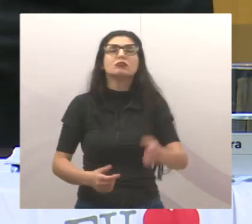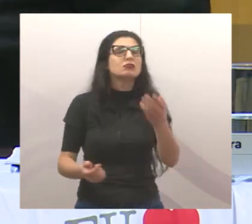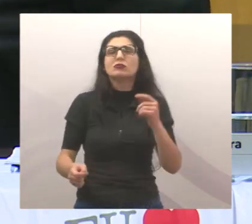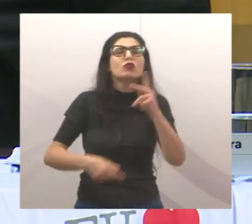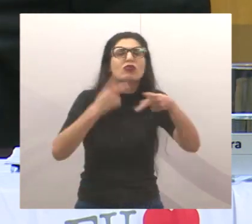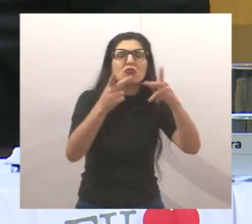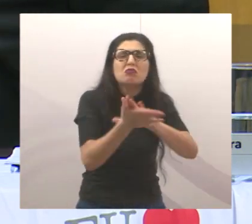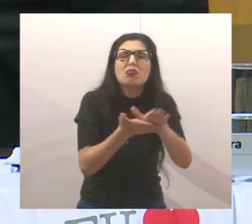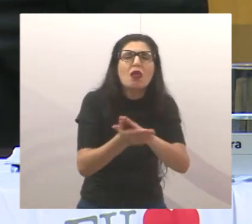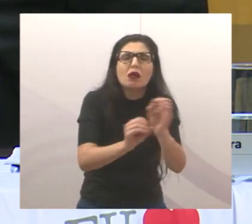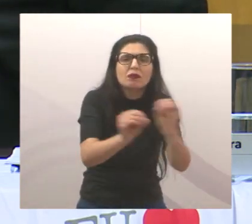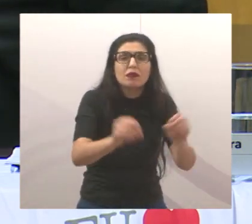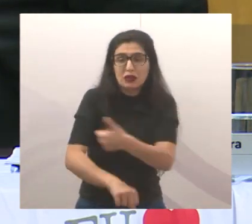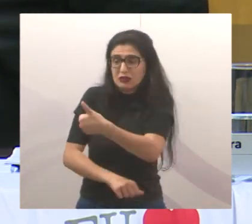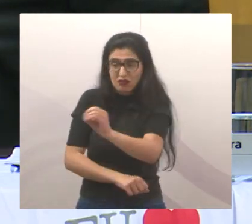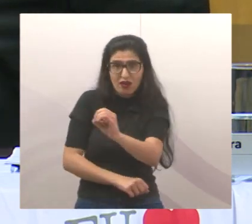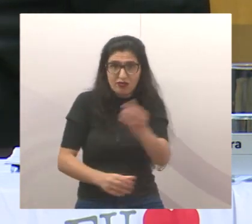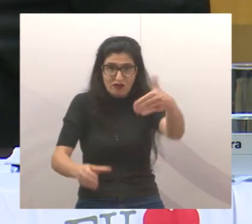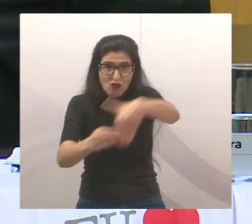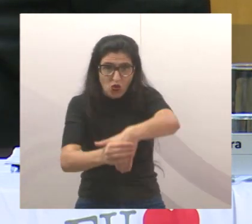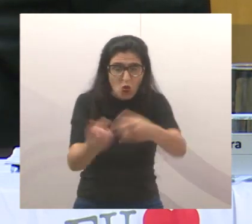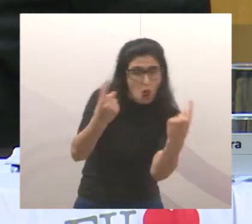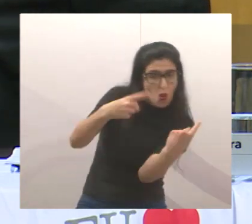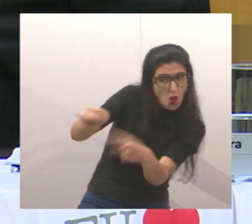votos contrários,